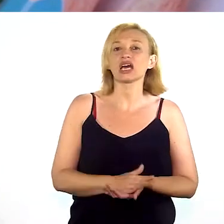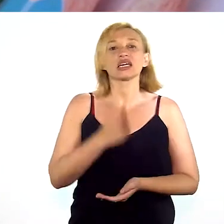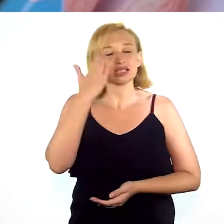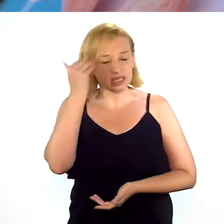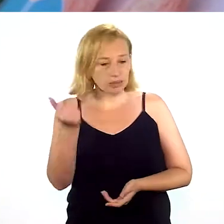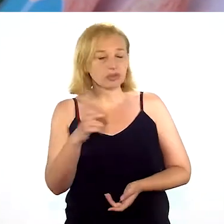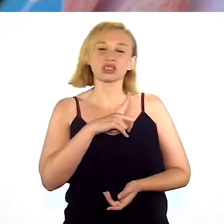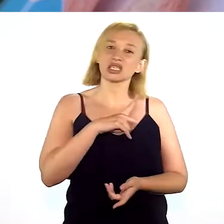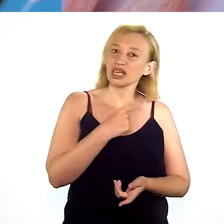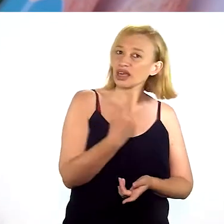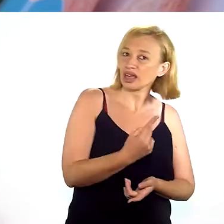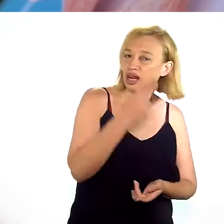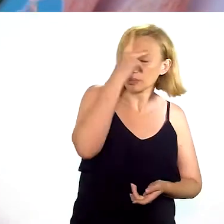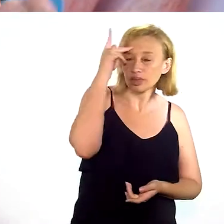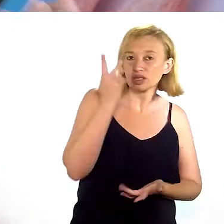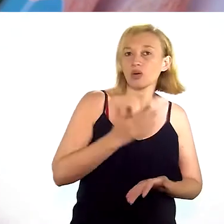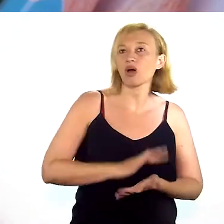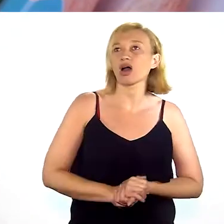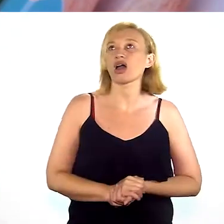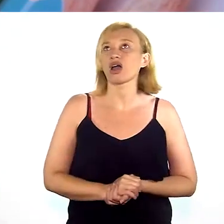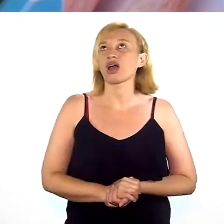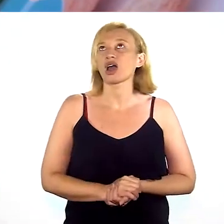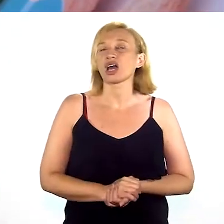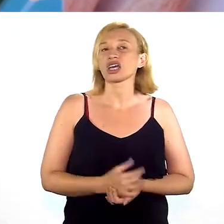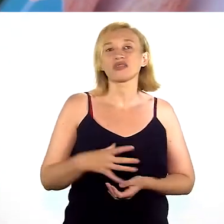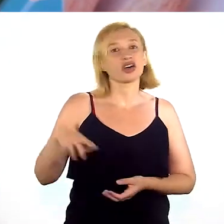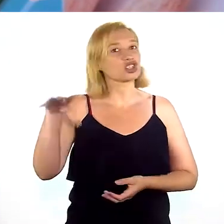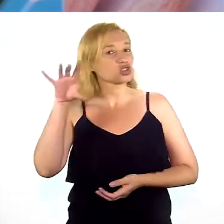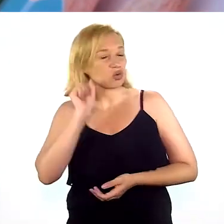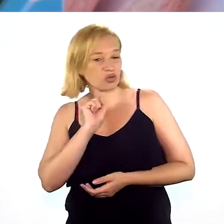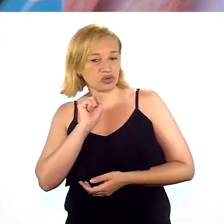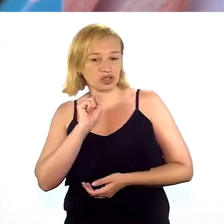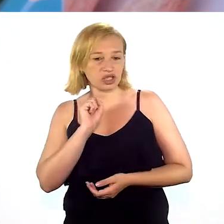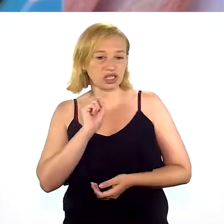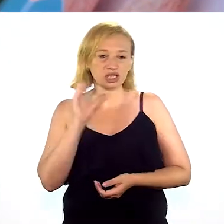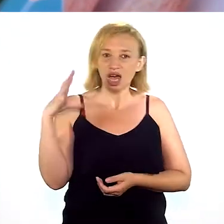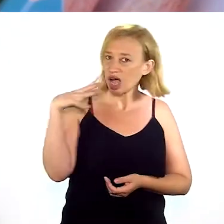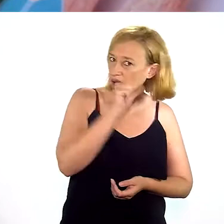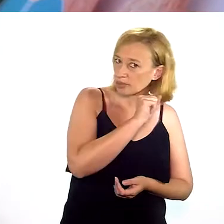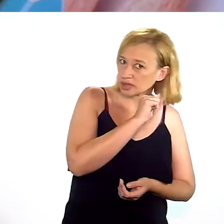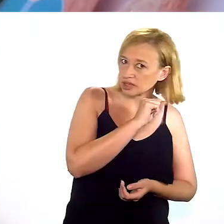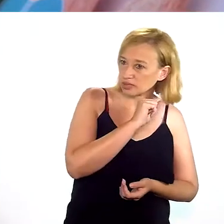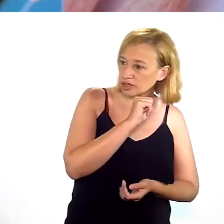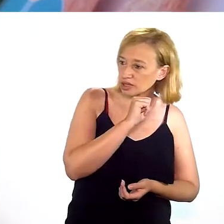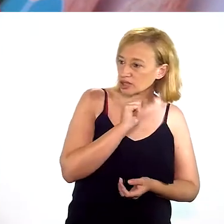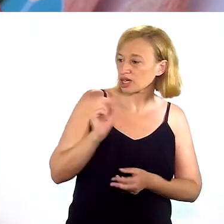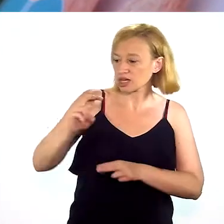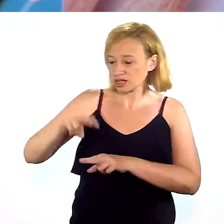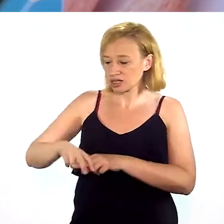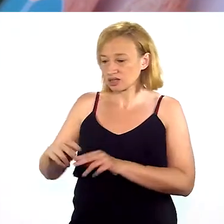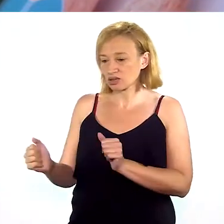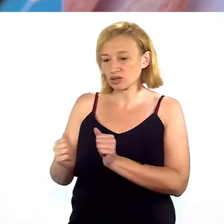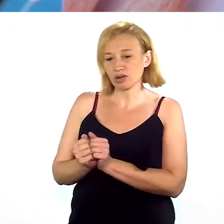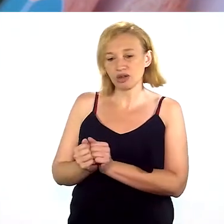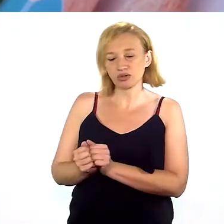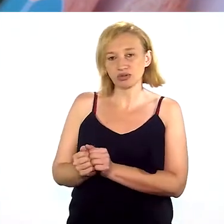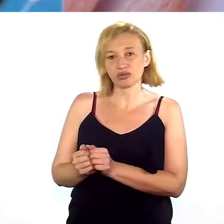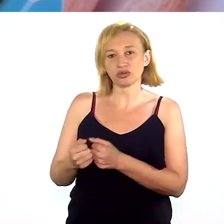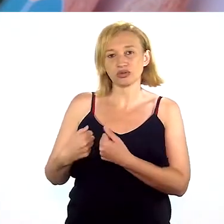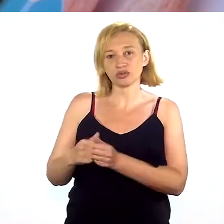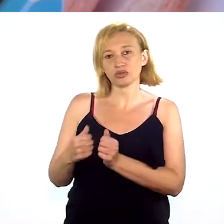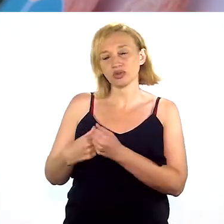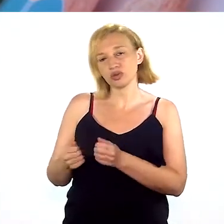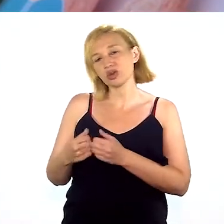seja, porque a gente sempre sabe que tem aquela pessoa que vai te escutar, de repente, rapidamente vai sentar do seu lado num